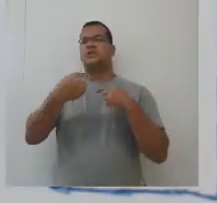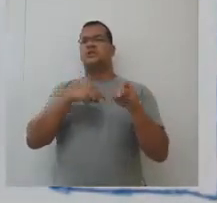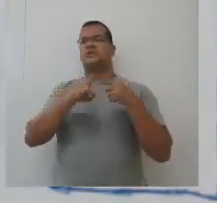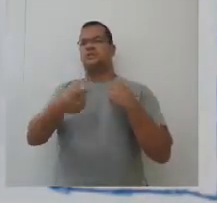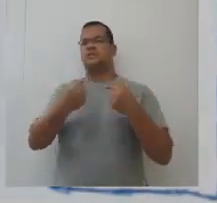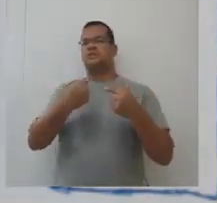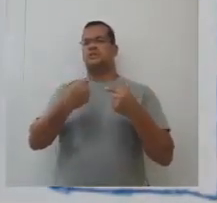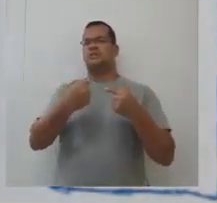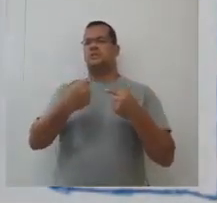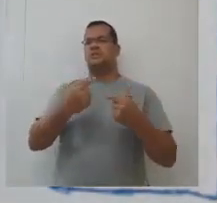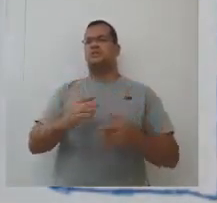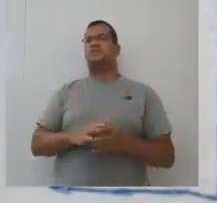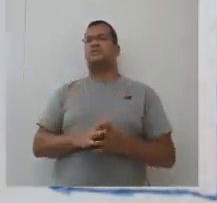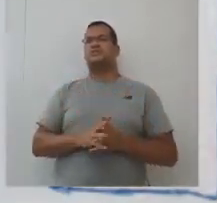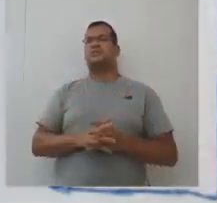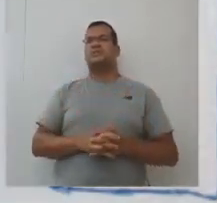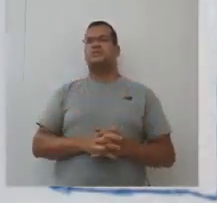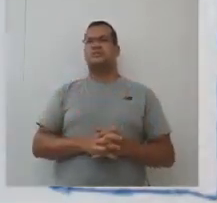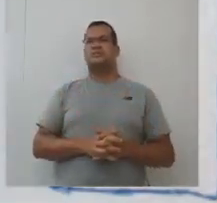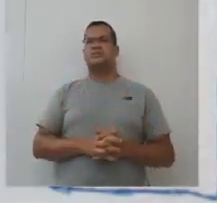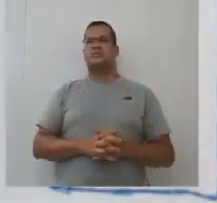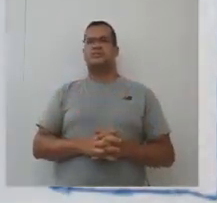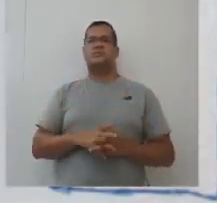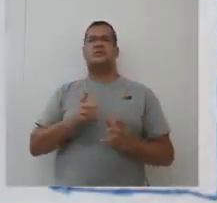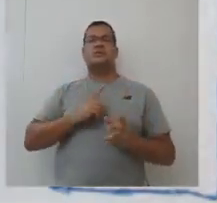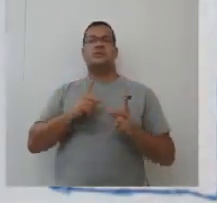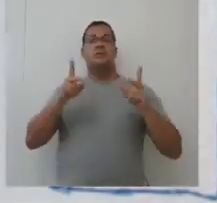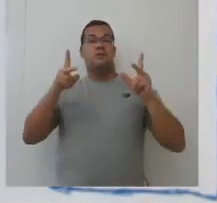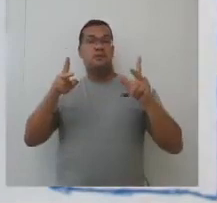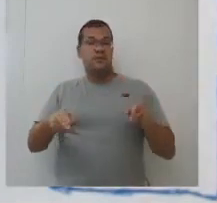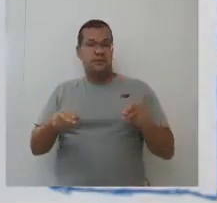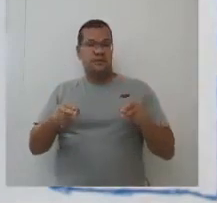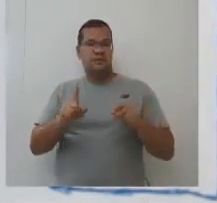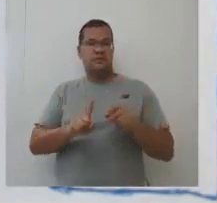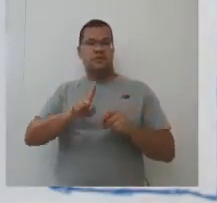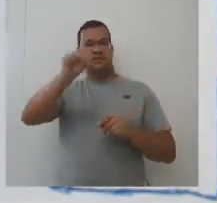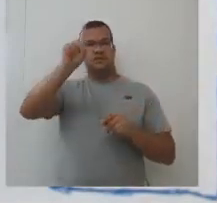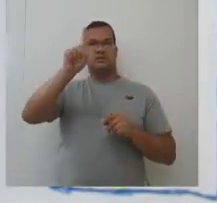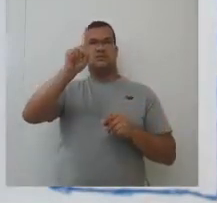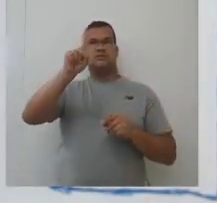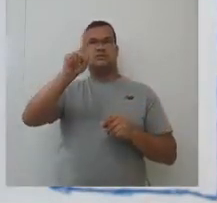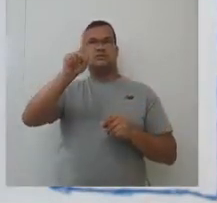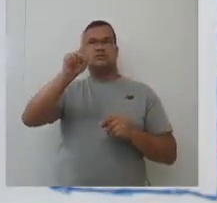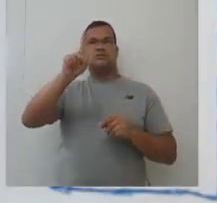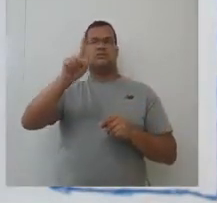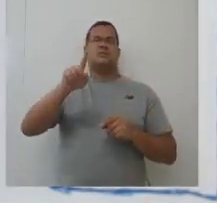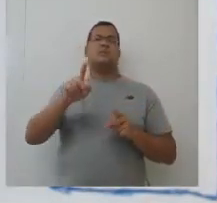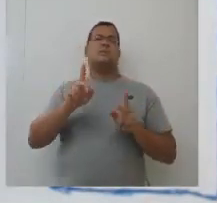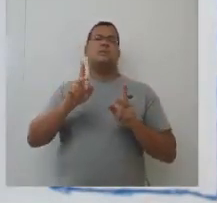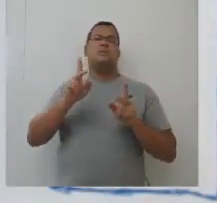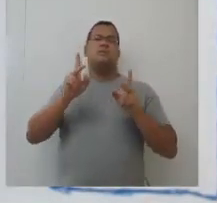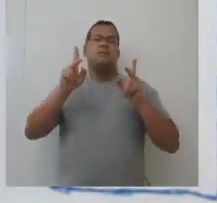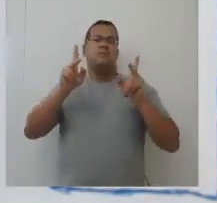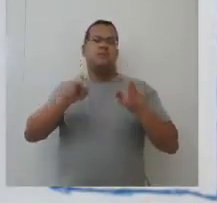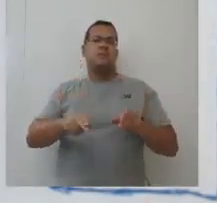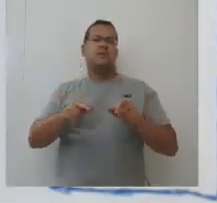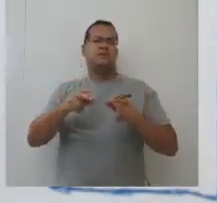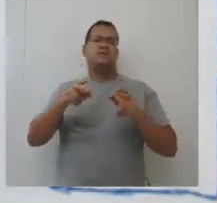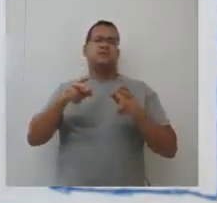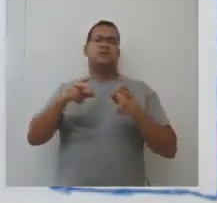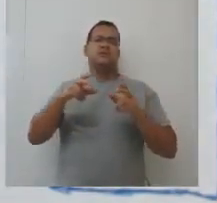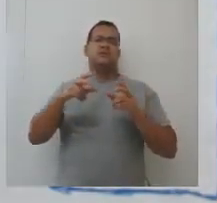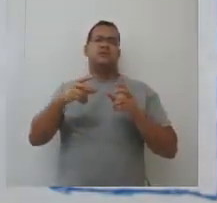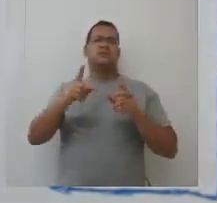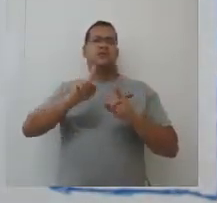O sentido do campo elétrico, ele vai ter a mesma direção e o mesmo sentido de quem, abençoado? Da força elétrica, porque a carga